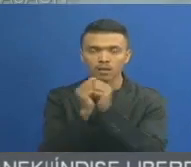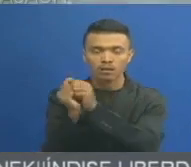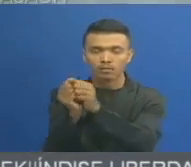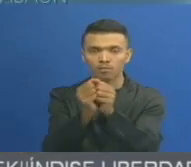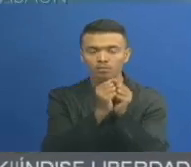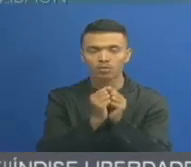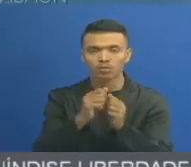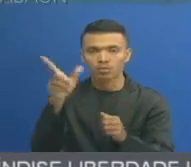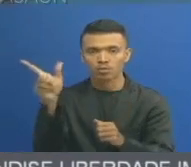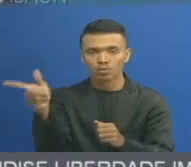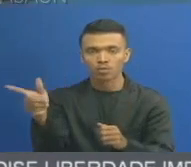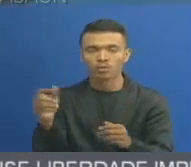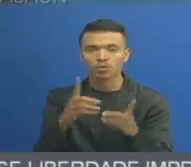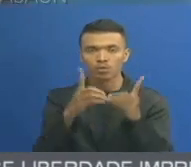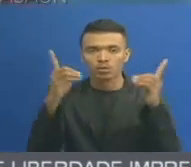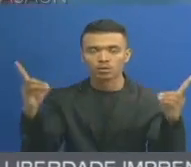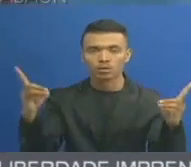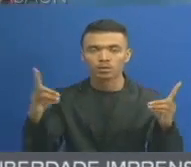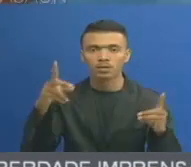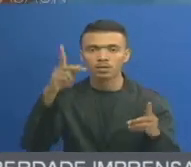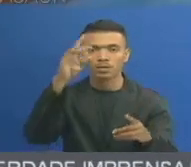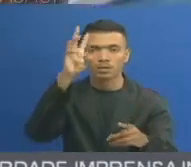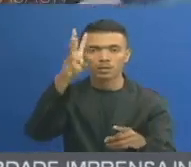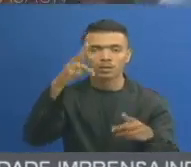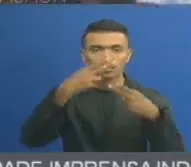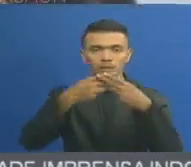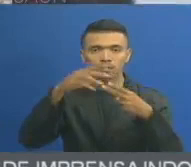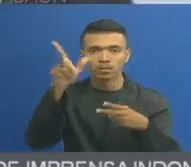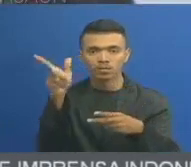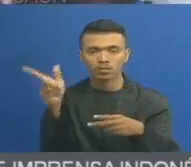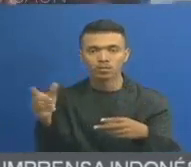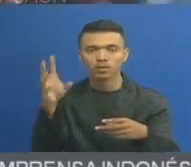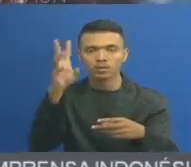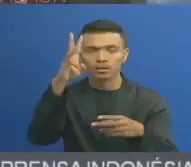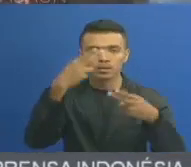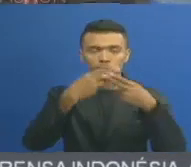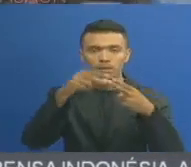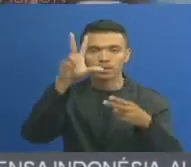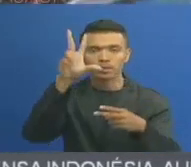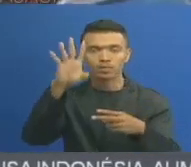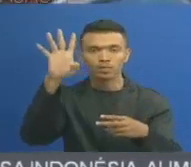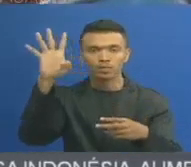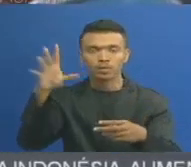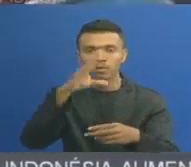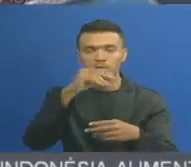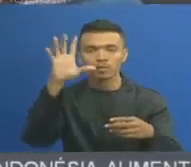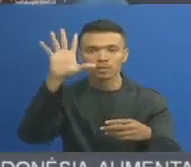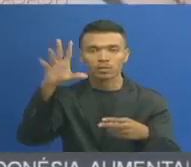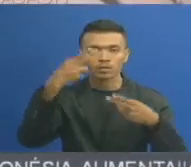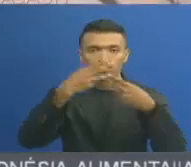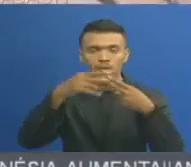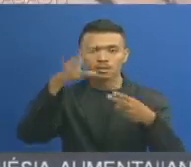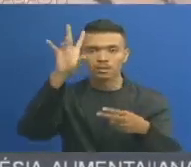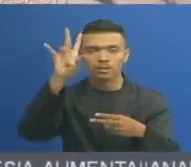Cúbico Ruanulu, o medida nen vezes Ruanulu, Cúbico Tolu, 6 vezes 3 Cúbico Hat, no 5 vezes